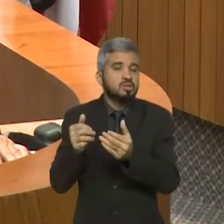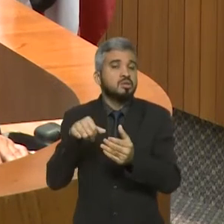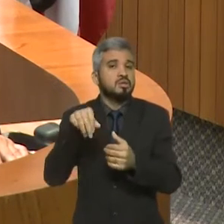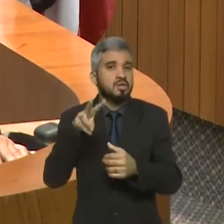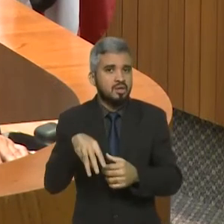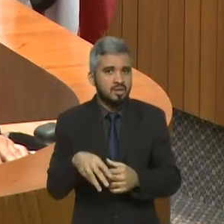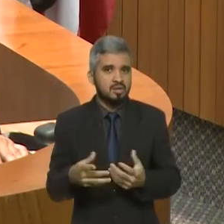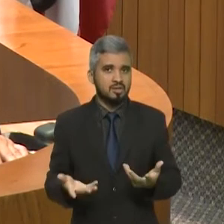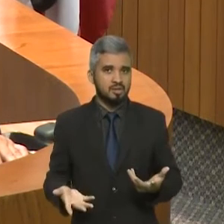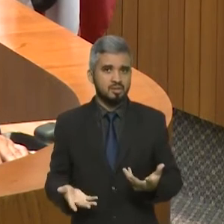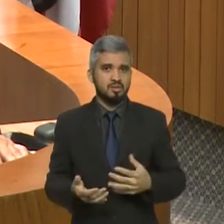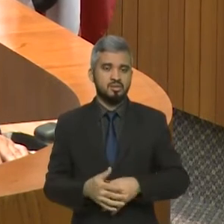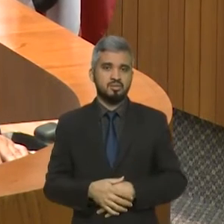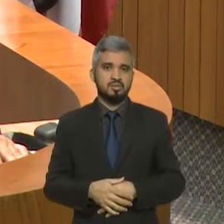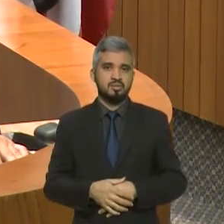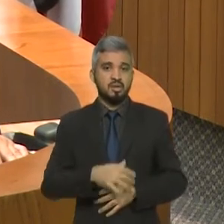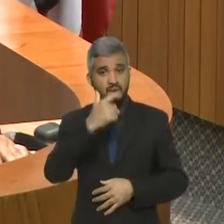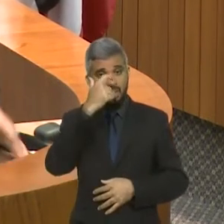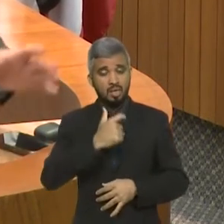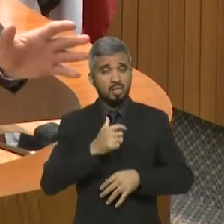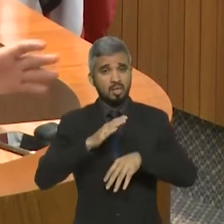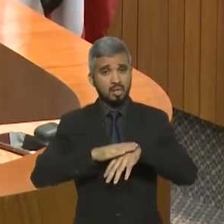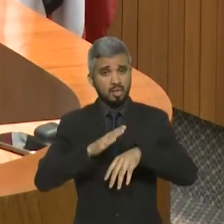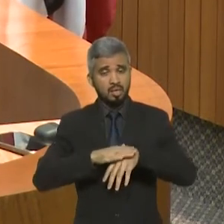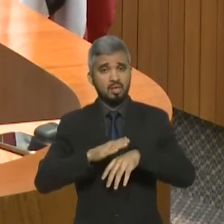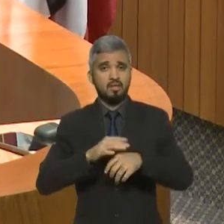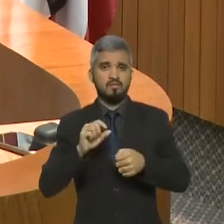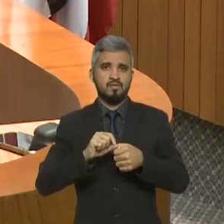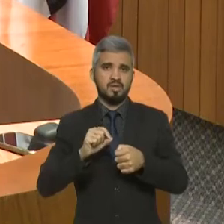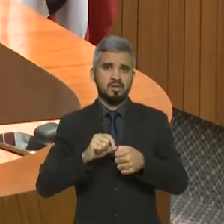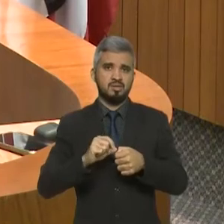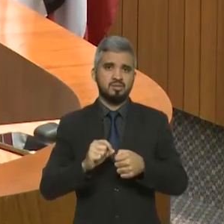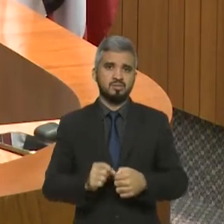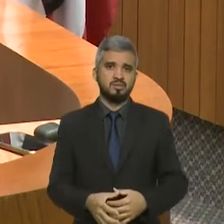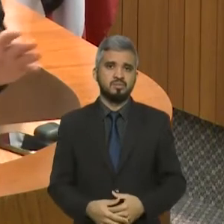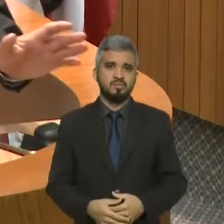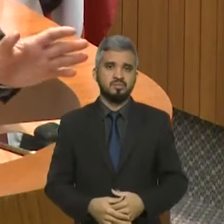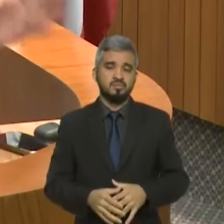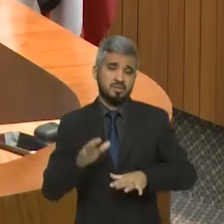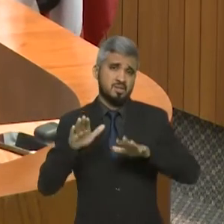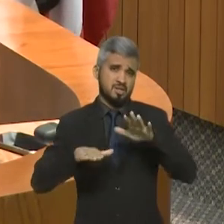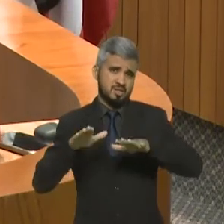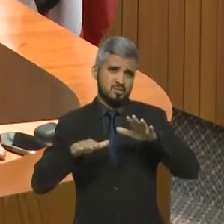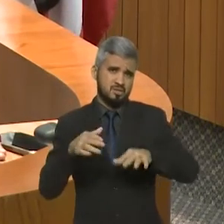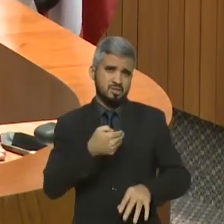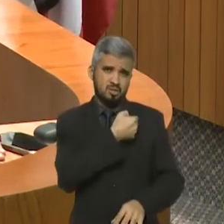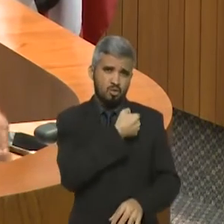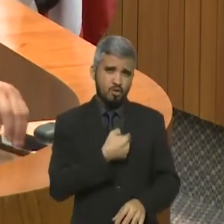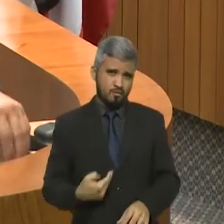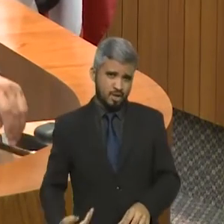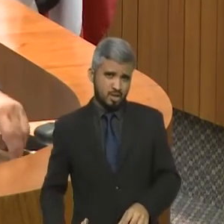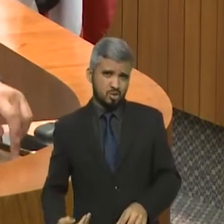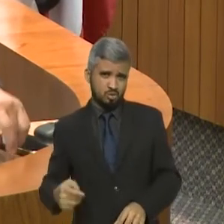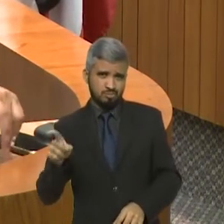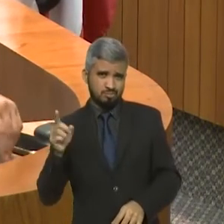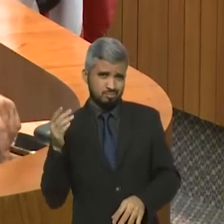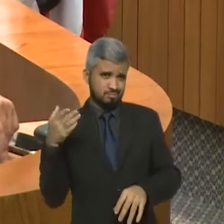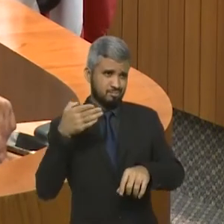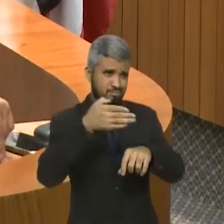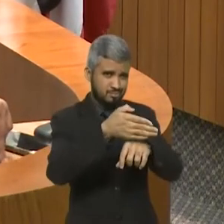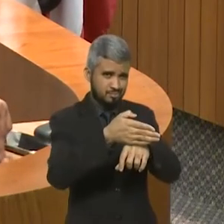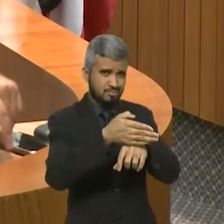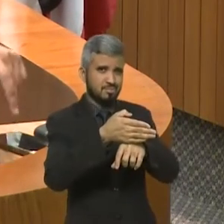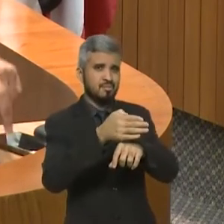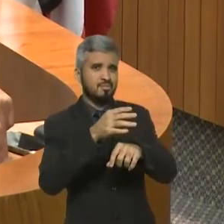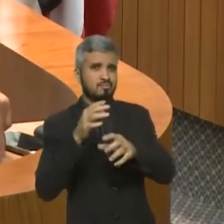o deputado faz e consegue. Às vezes, quando o governador vai, ele leva uma reca de gente, mas o povo de Pedreiras